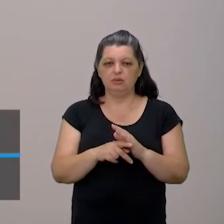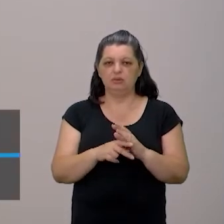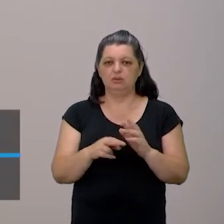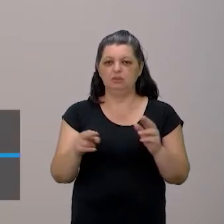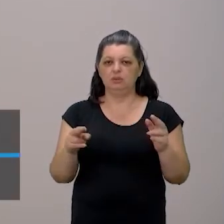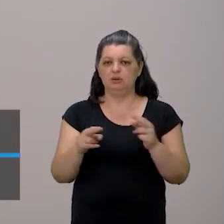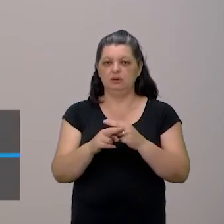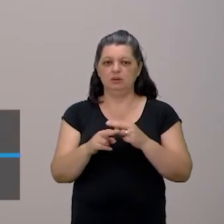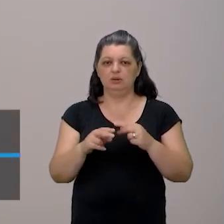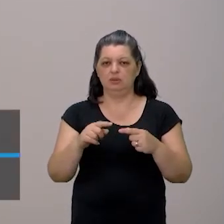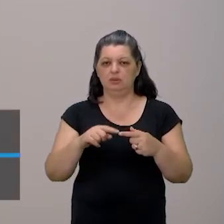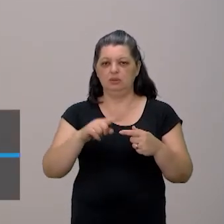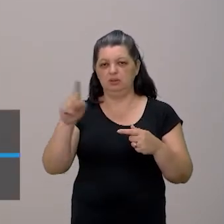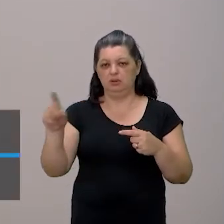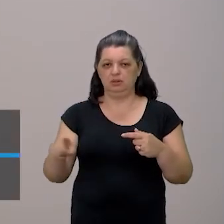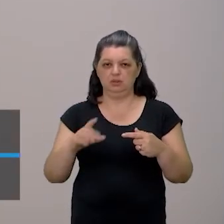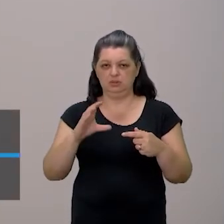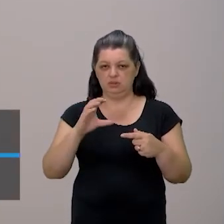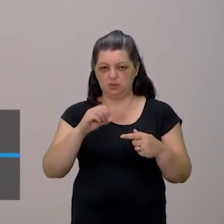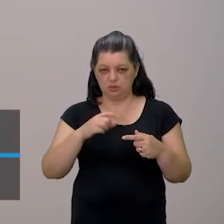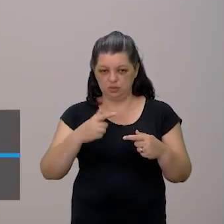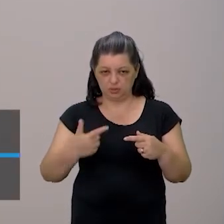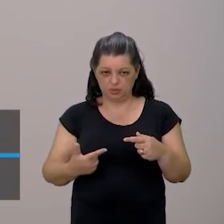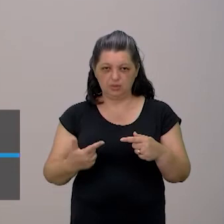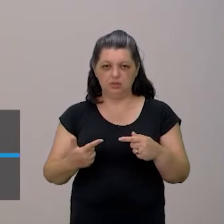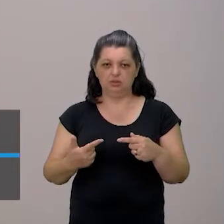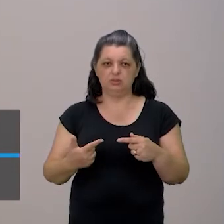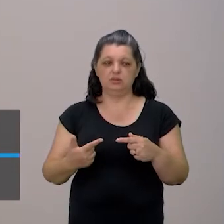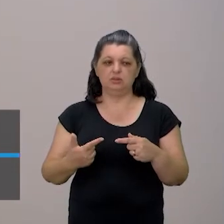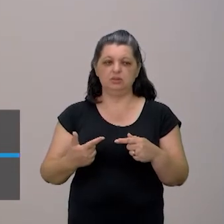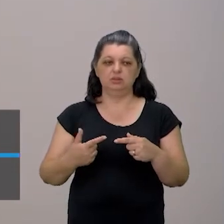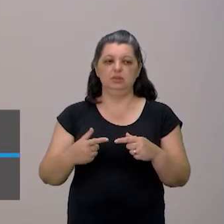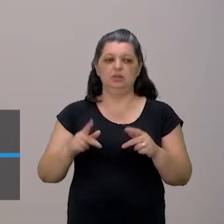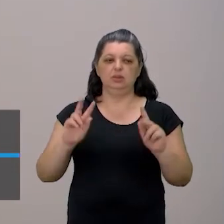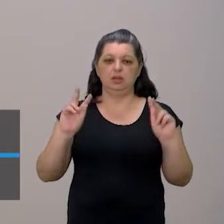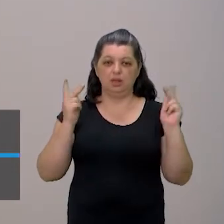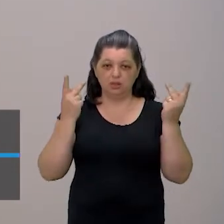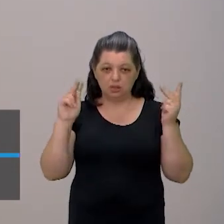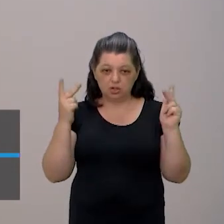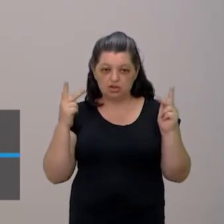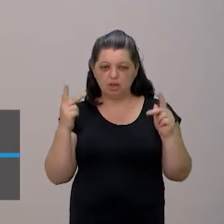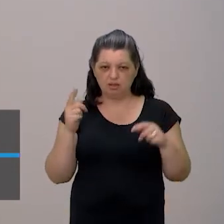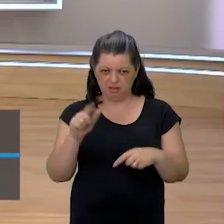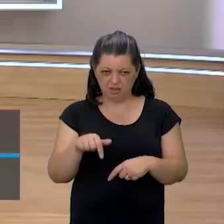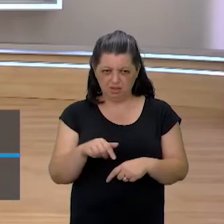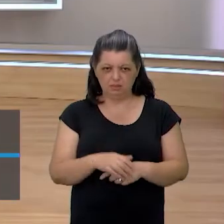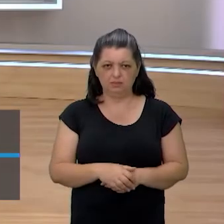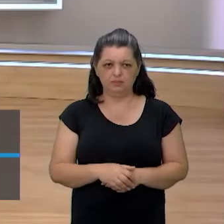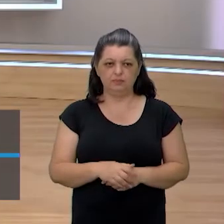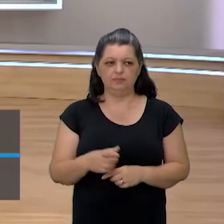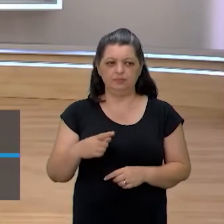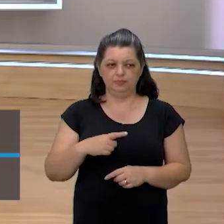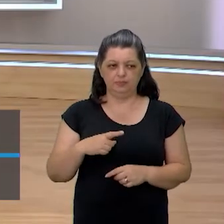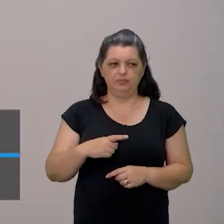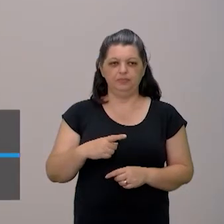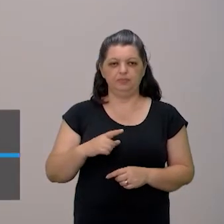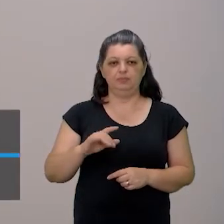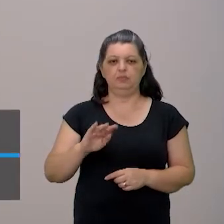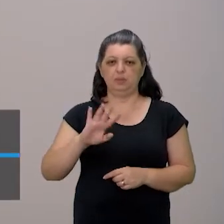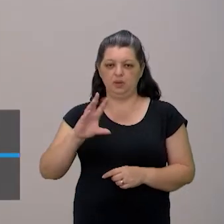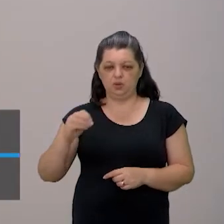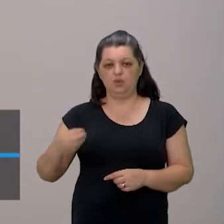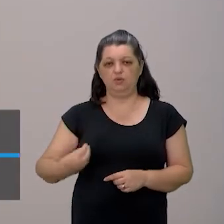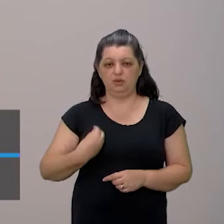ciclo com carbono, com hidrogênio, porque bio, né, tem a ver com vida também, né? Então, Exato. bio é vida, gel, terra, né? Então tem um ciclo